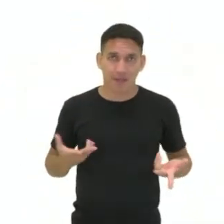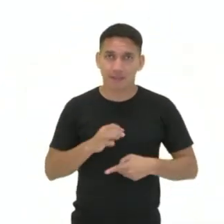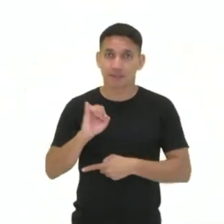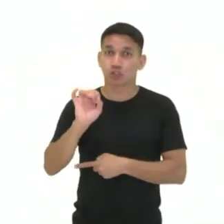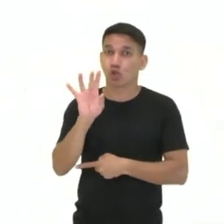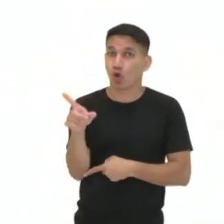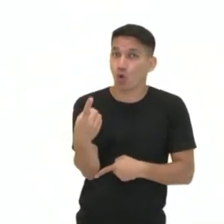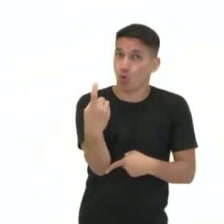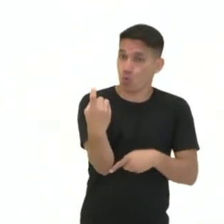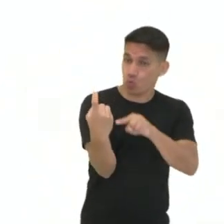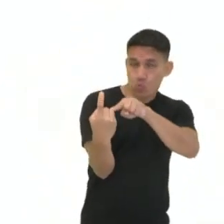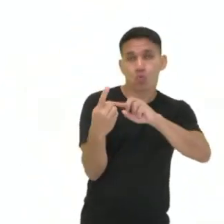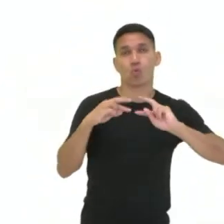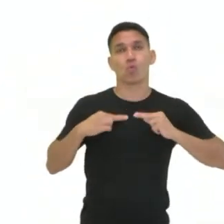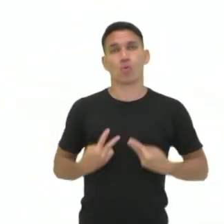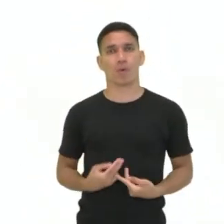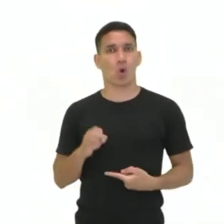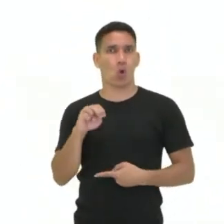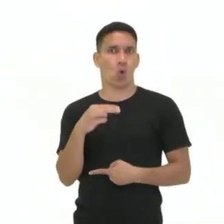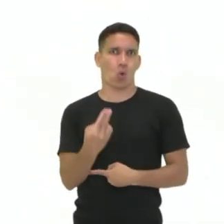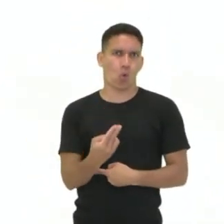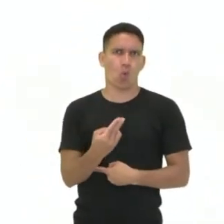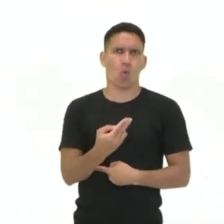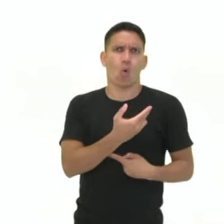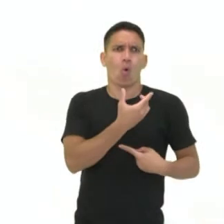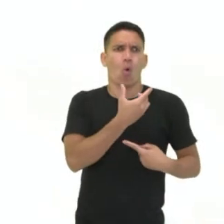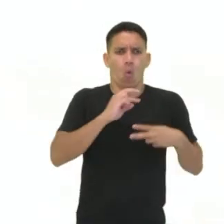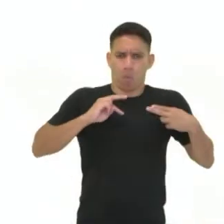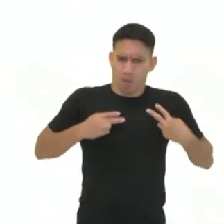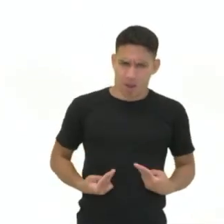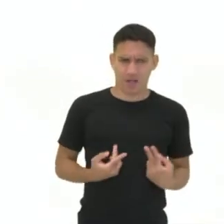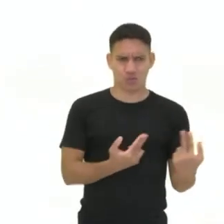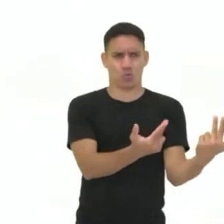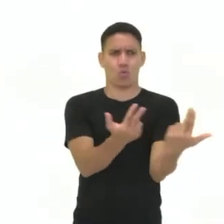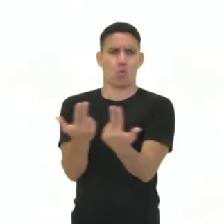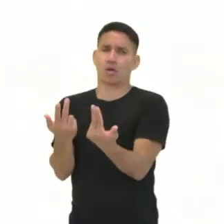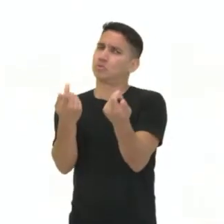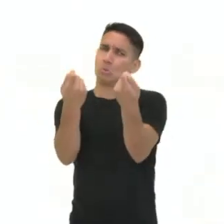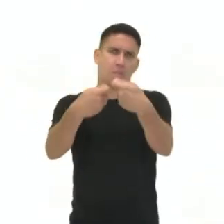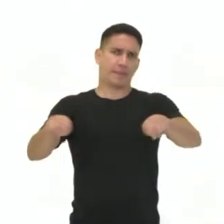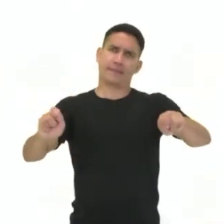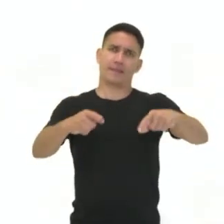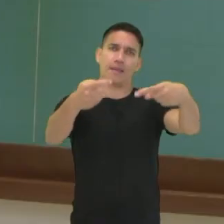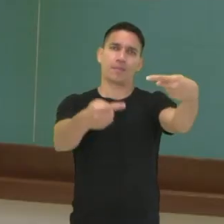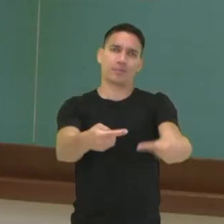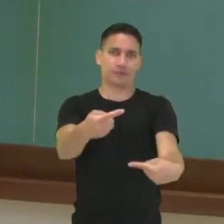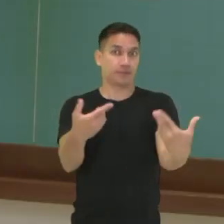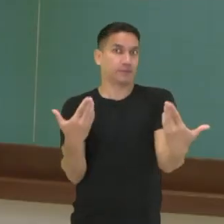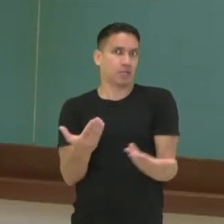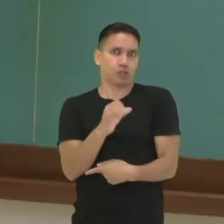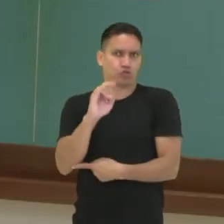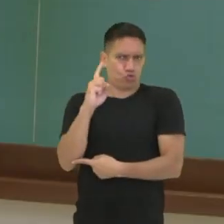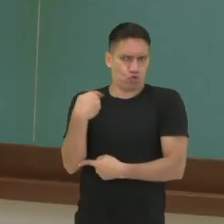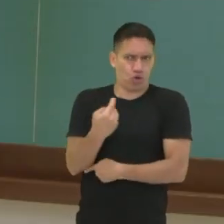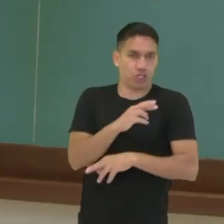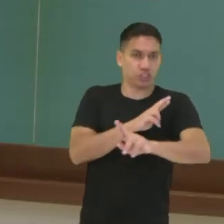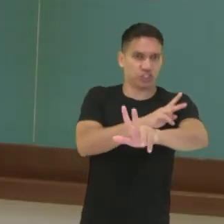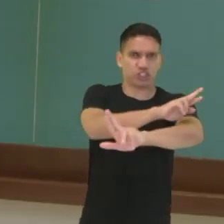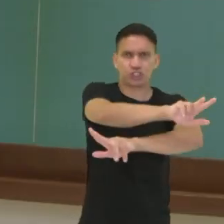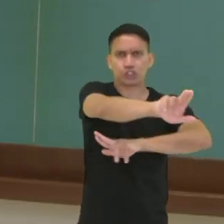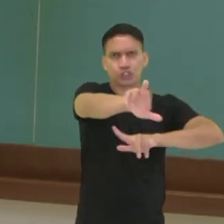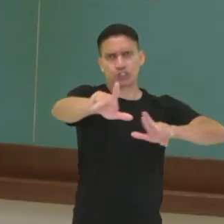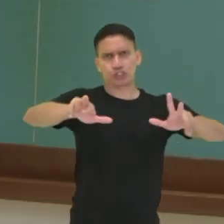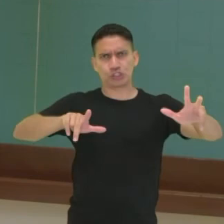um homem ou apenas homens idênticos, não precisaríamos da política, certo? Então, se nós somos diferentes, isso